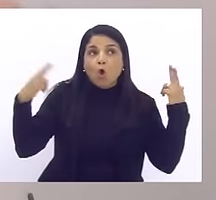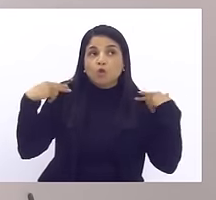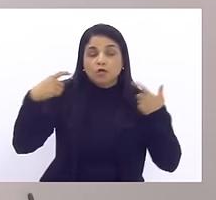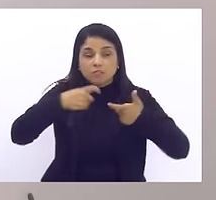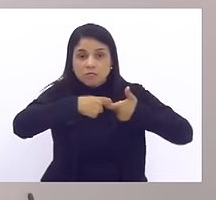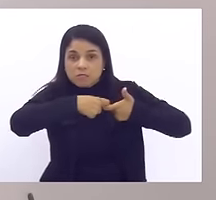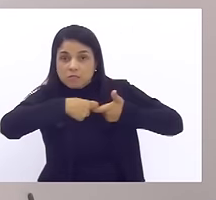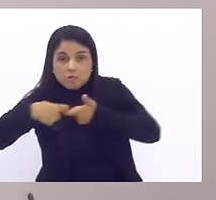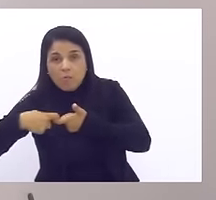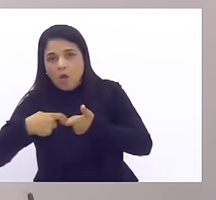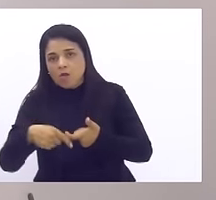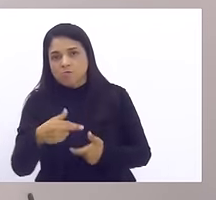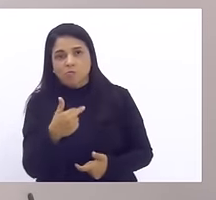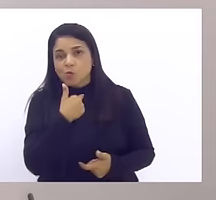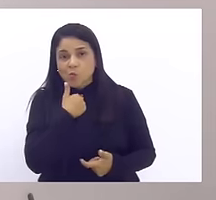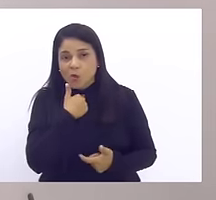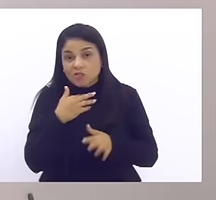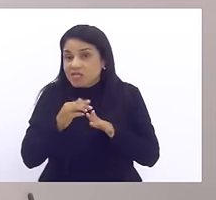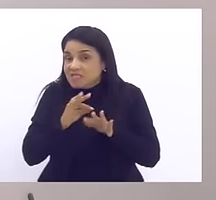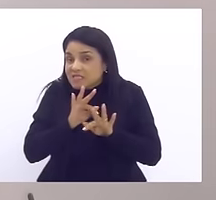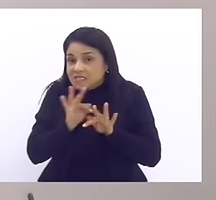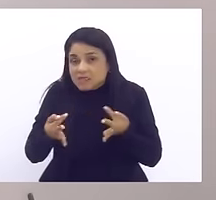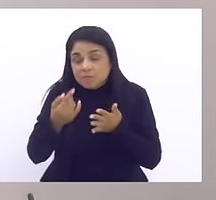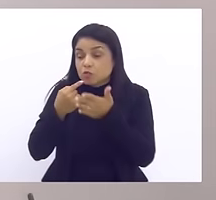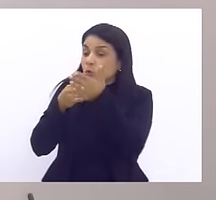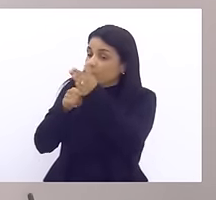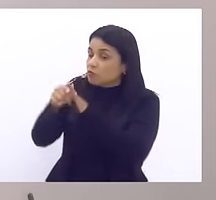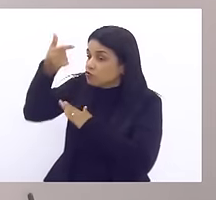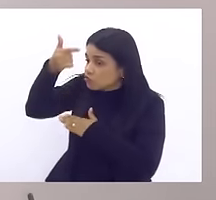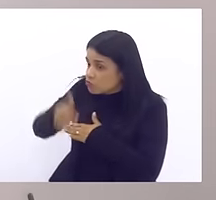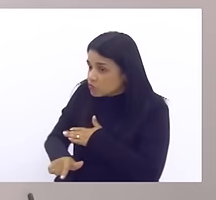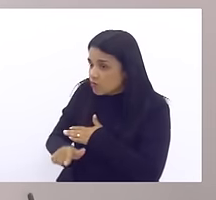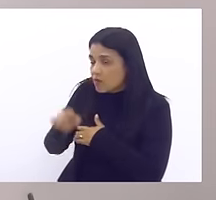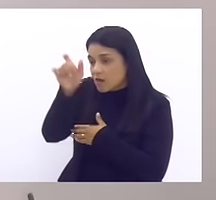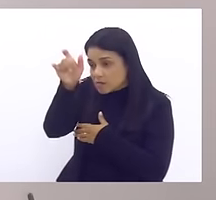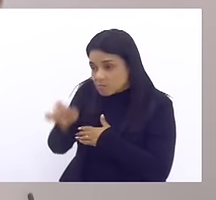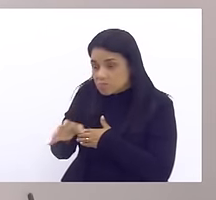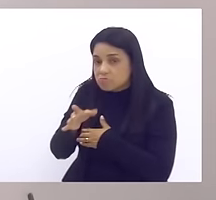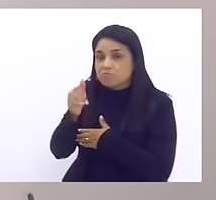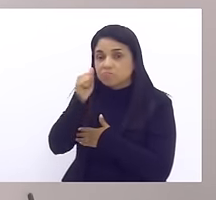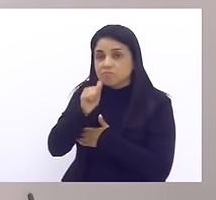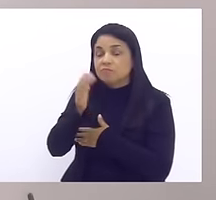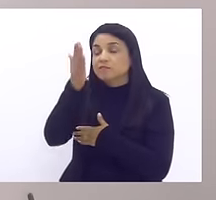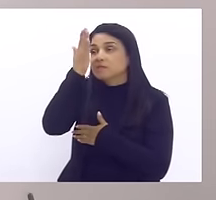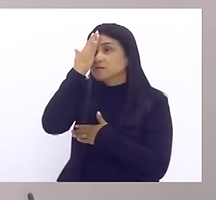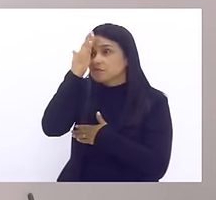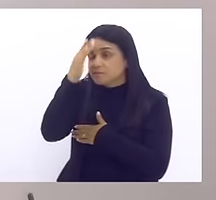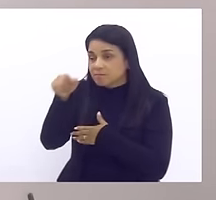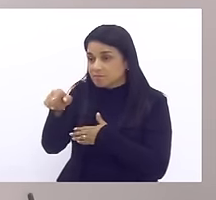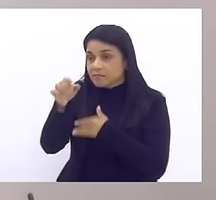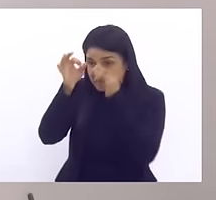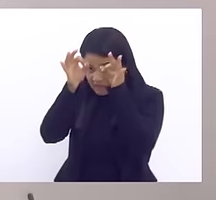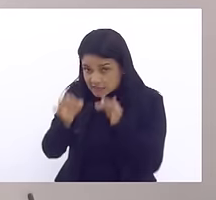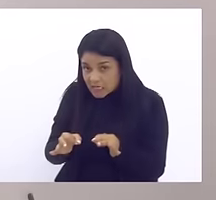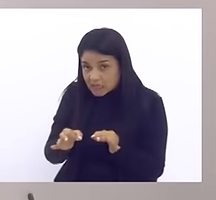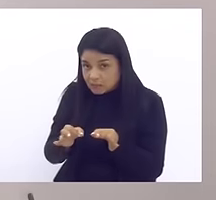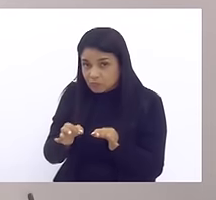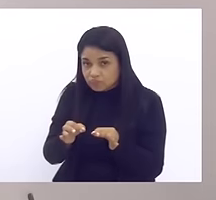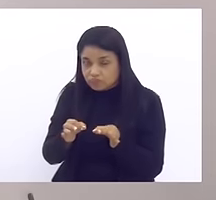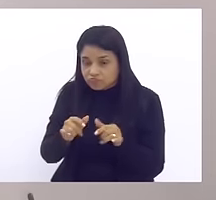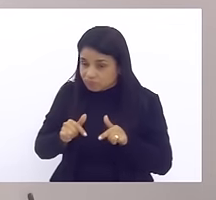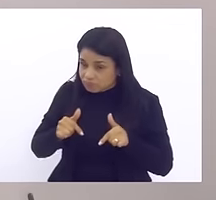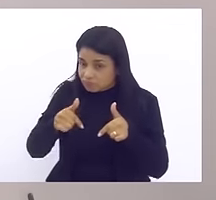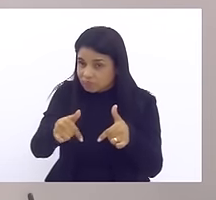é simplesmente isso aí eu estou perguntando a senhora pela milésima vez a senhora considera correta essa medida